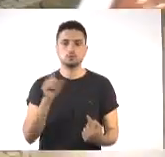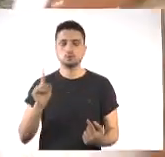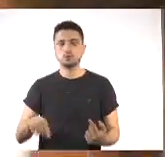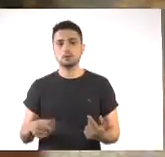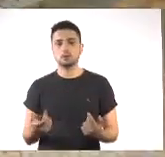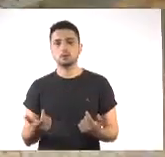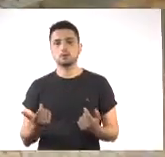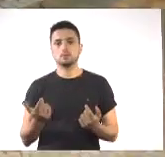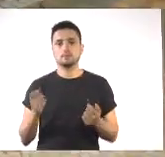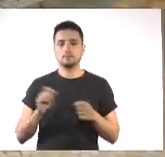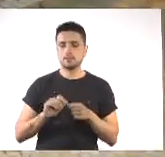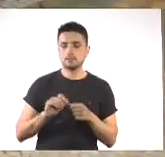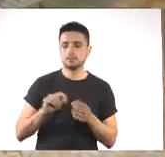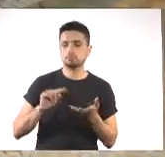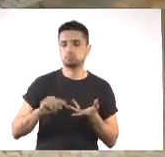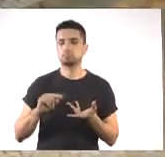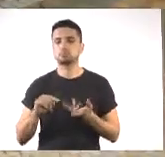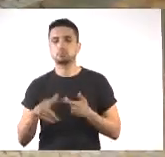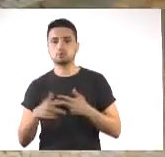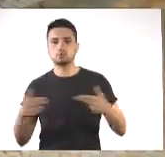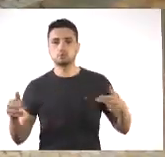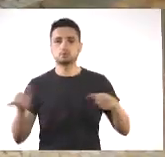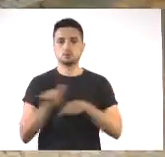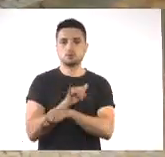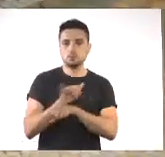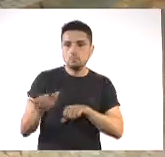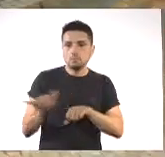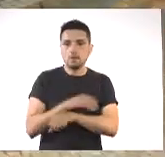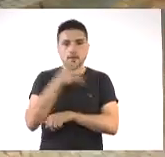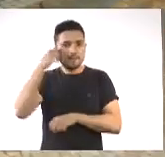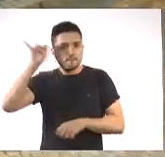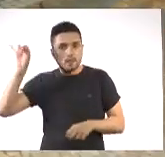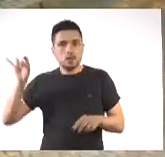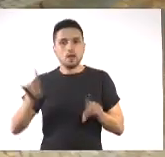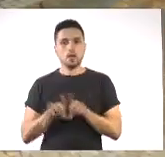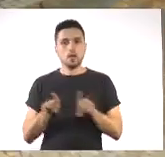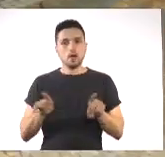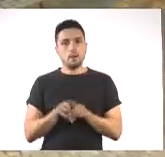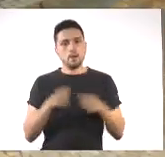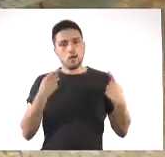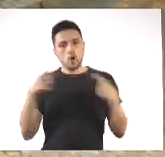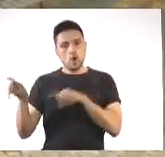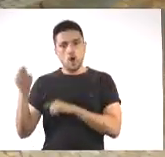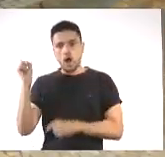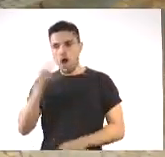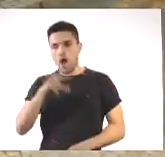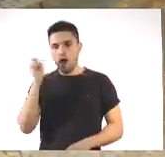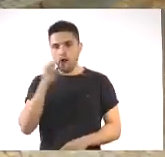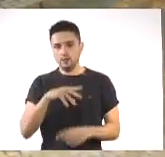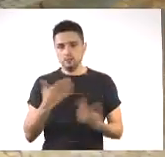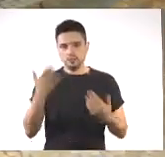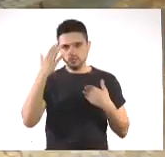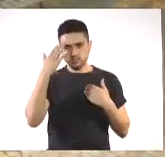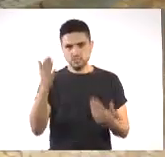medidas adotar, não só na prevenção, mas também no enfrentamento do coronavírus. Muito obrigada. A